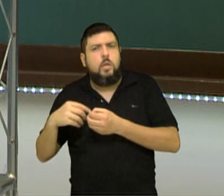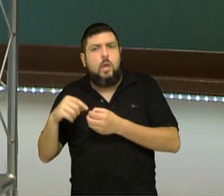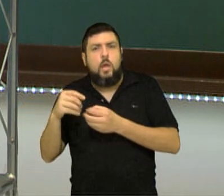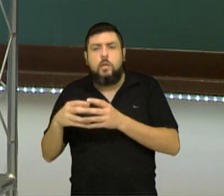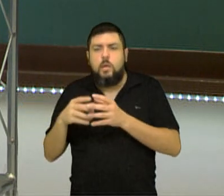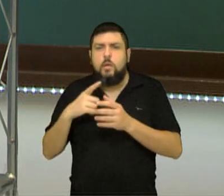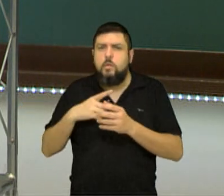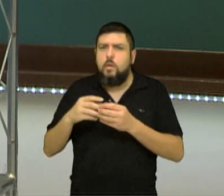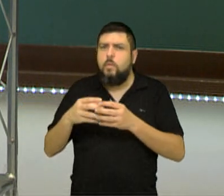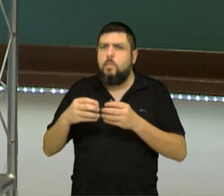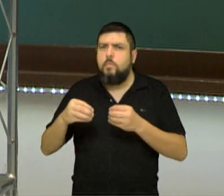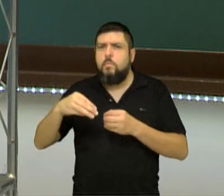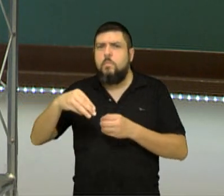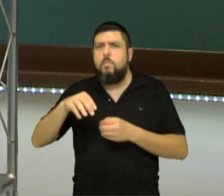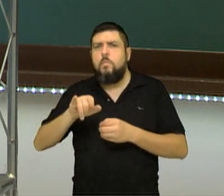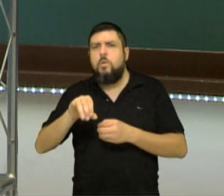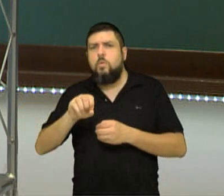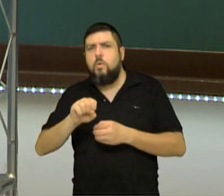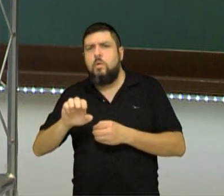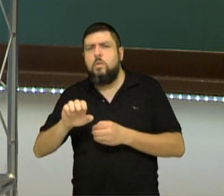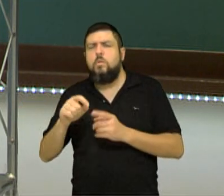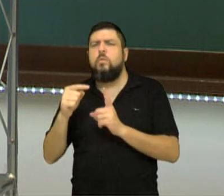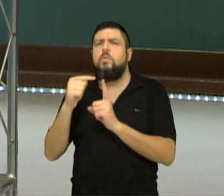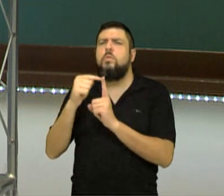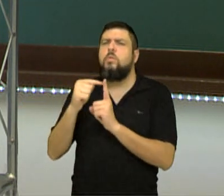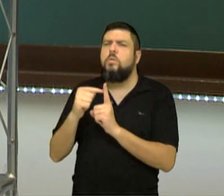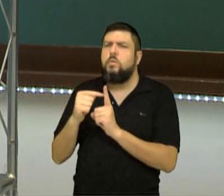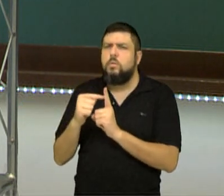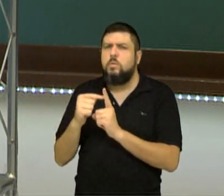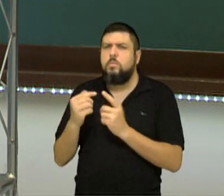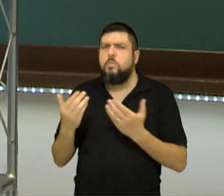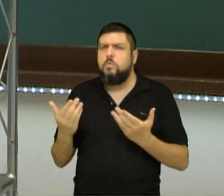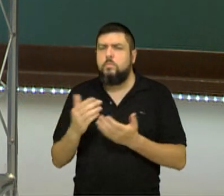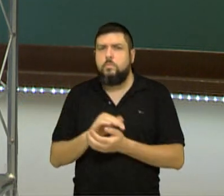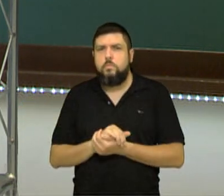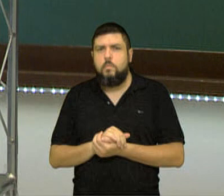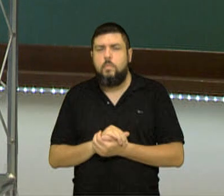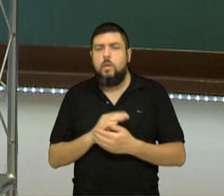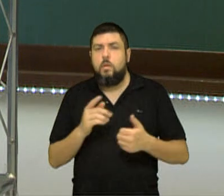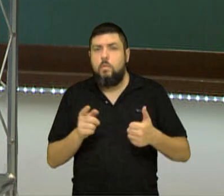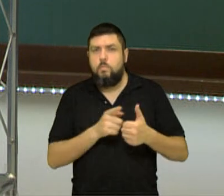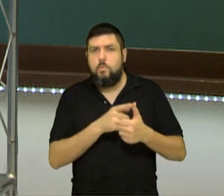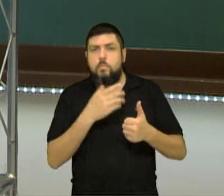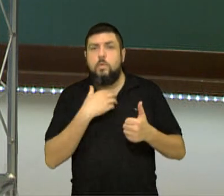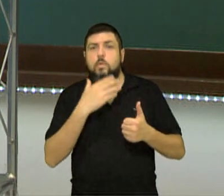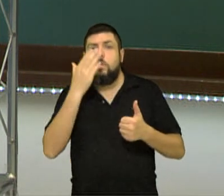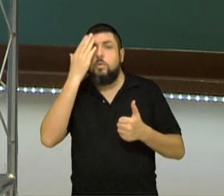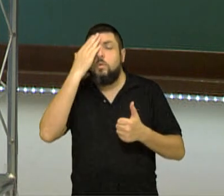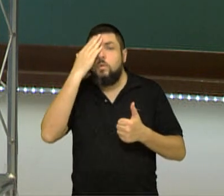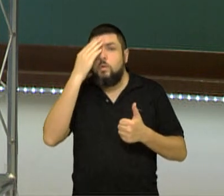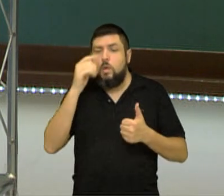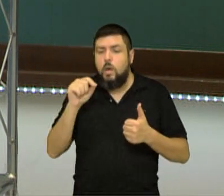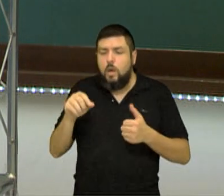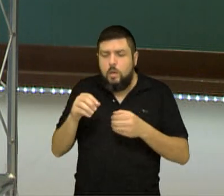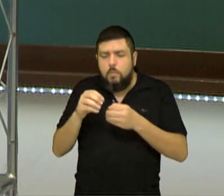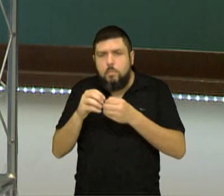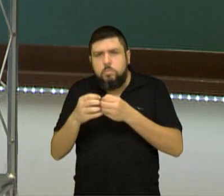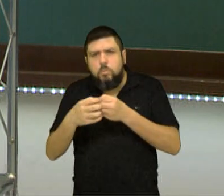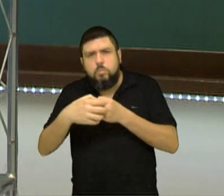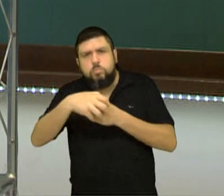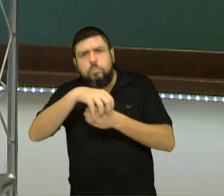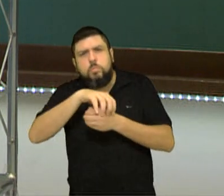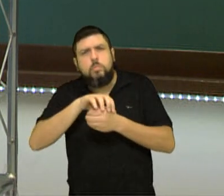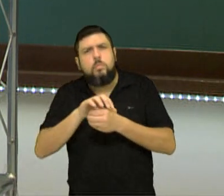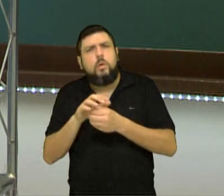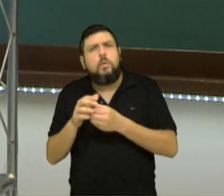meiose. Que tipo de meiose ocorre nesse organismo? Então, primeiro a gente tem que saber o tipo de organismo que está ali